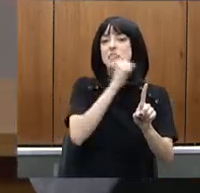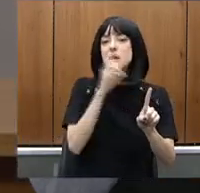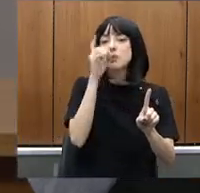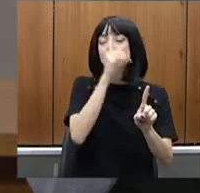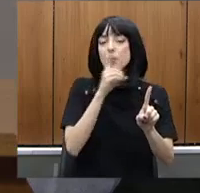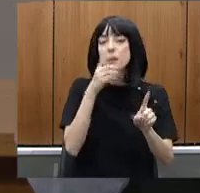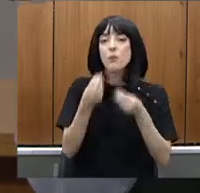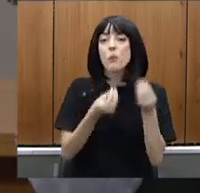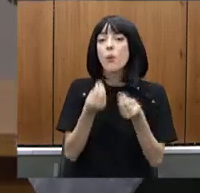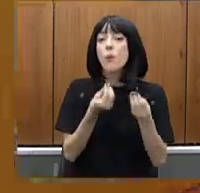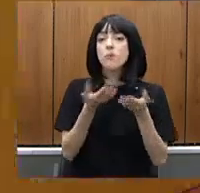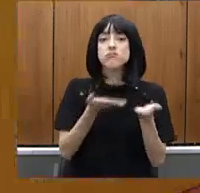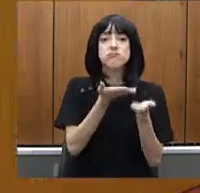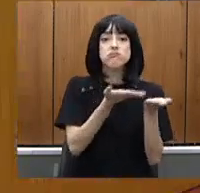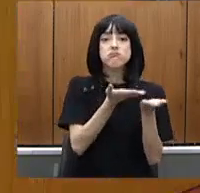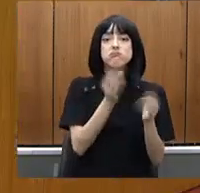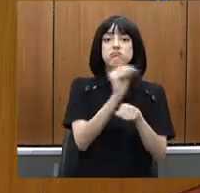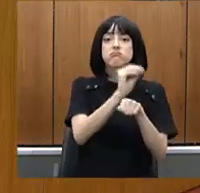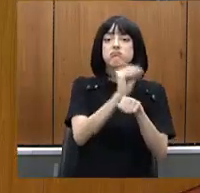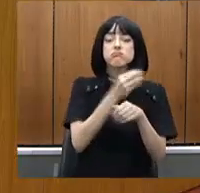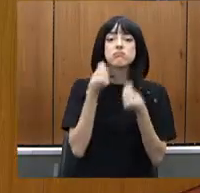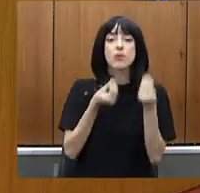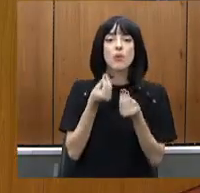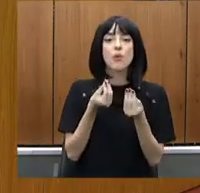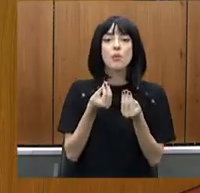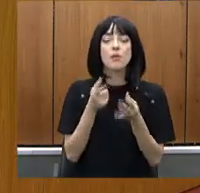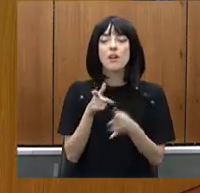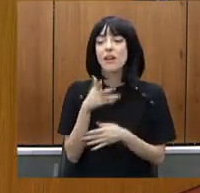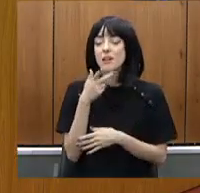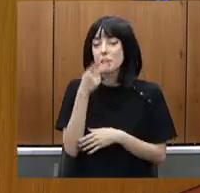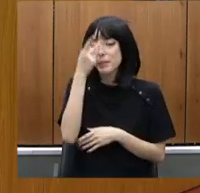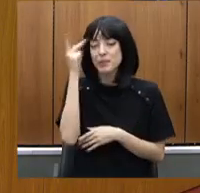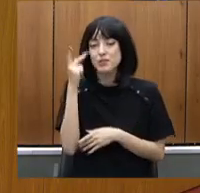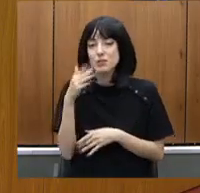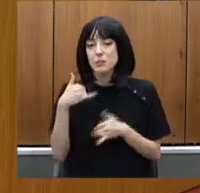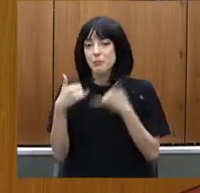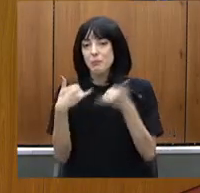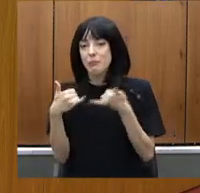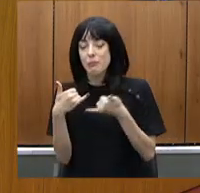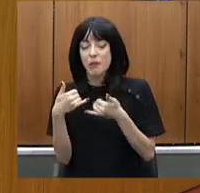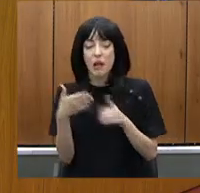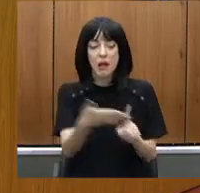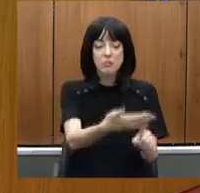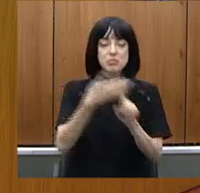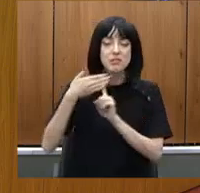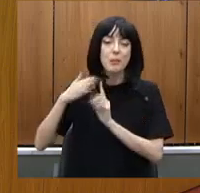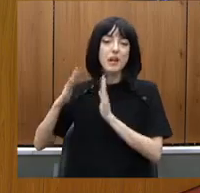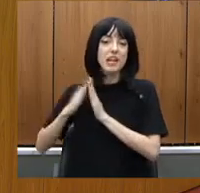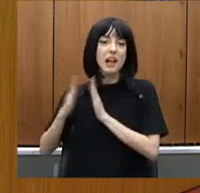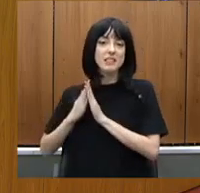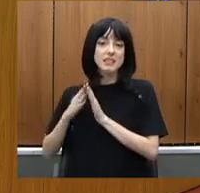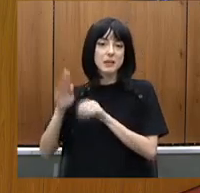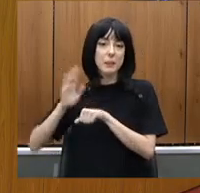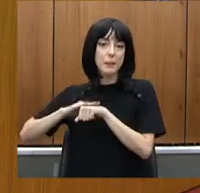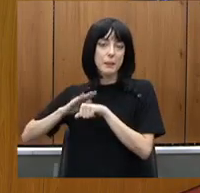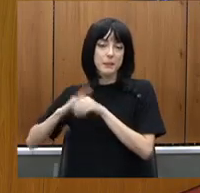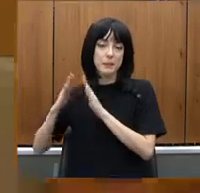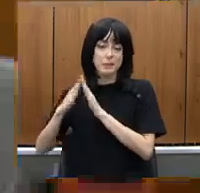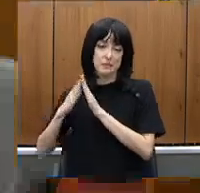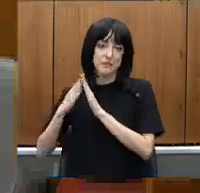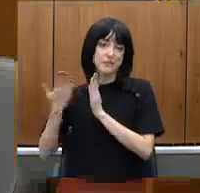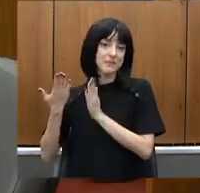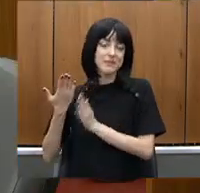Deputado a serviço da vizinha leva para casa será não é depois outra coisa que eu queria